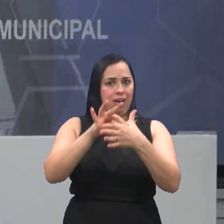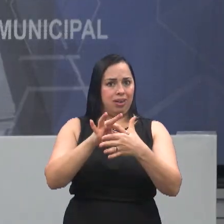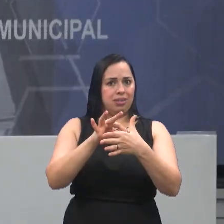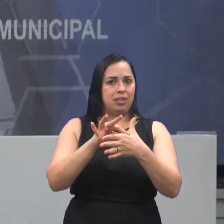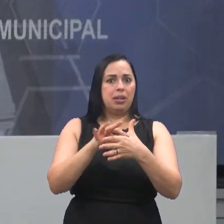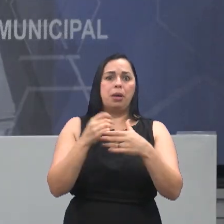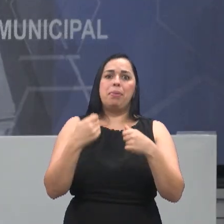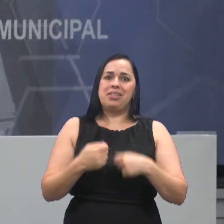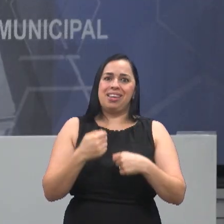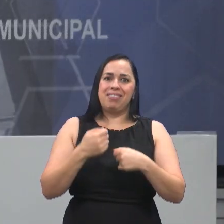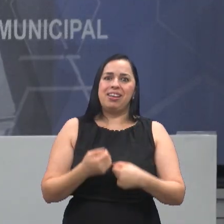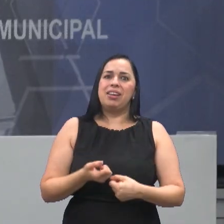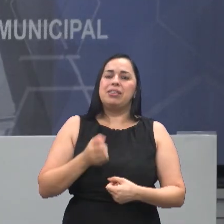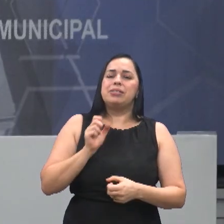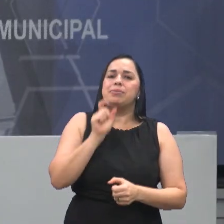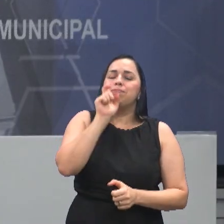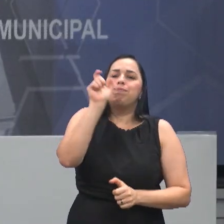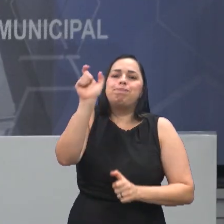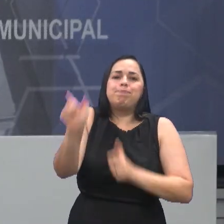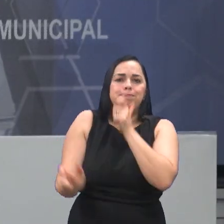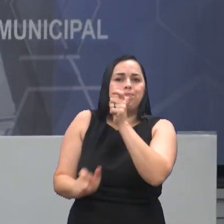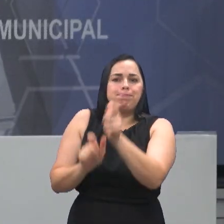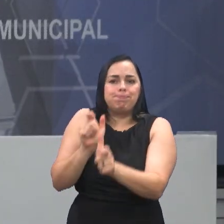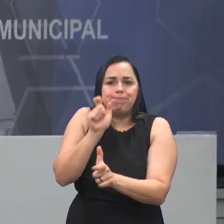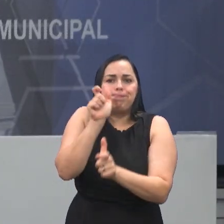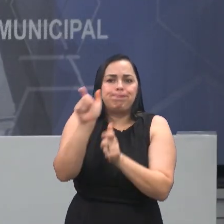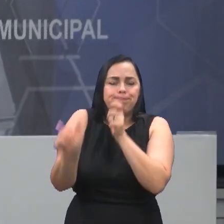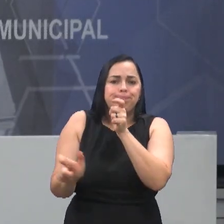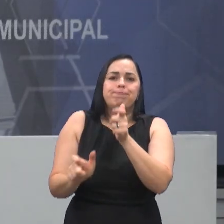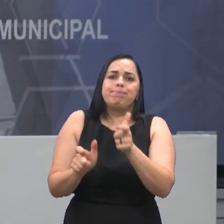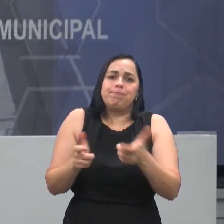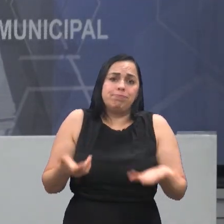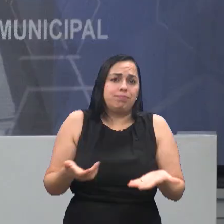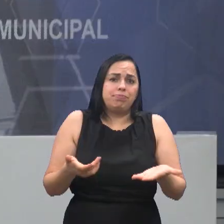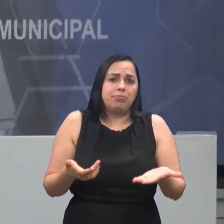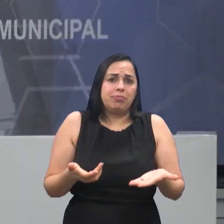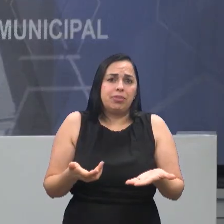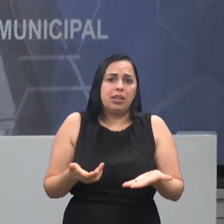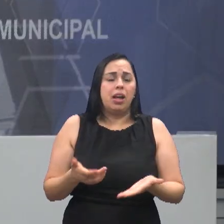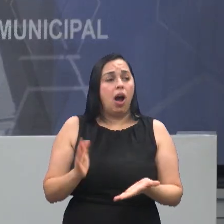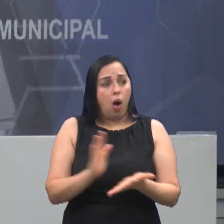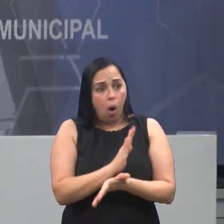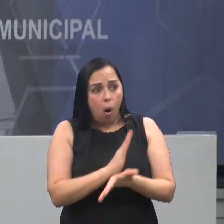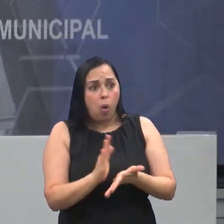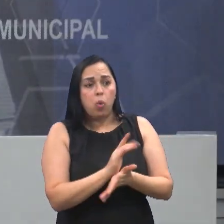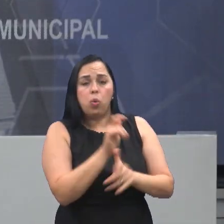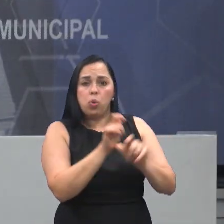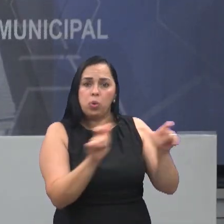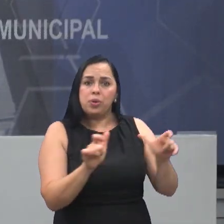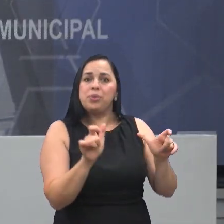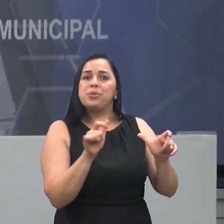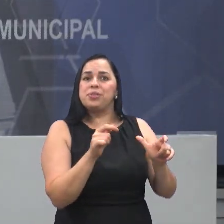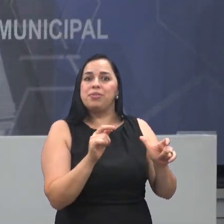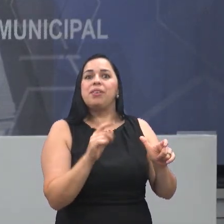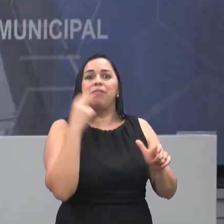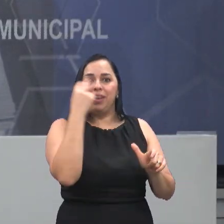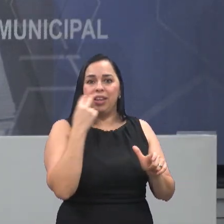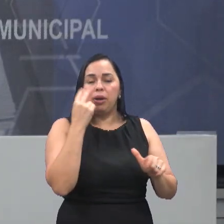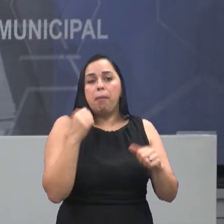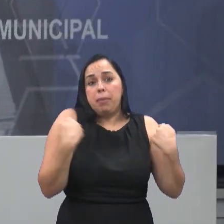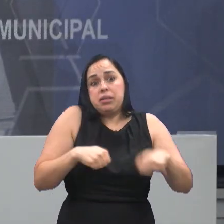verbalizar esse posicionamento institucional. Assim como tem vereadores aqui que precisam defender o prefeito porque é do mesmo